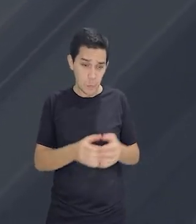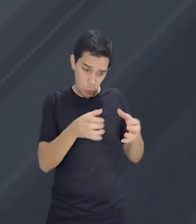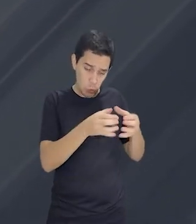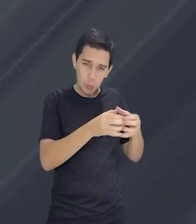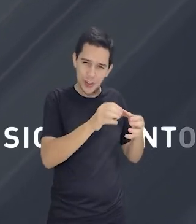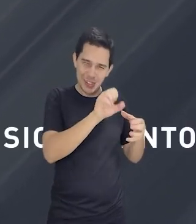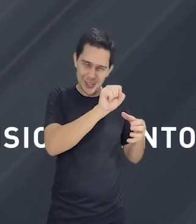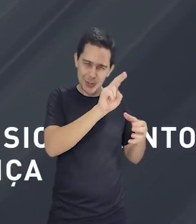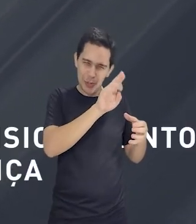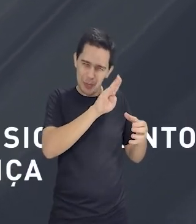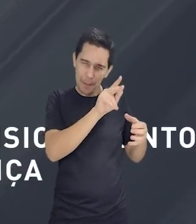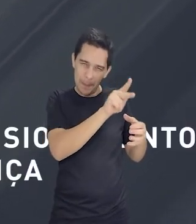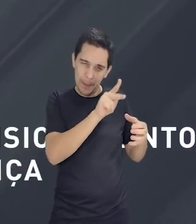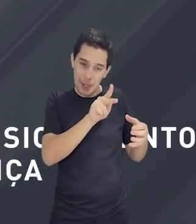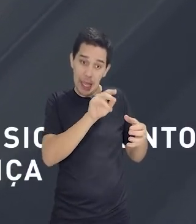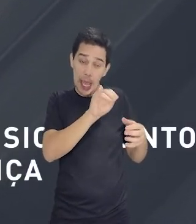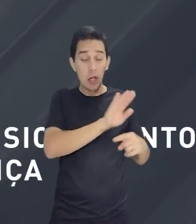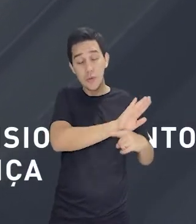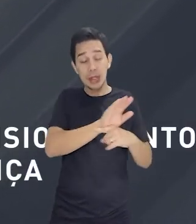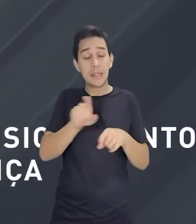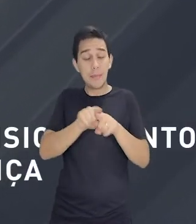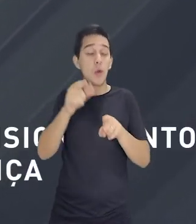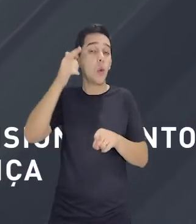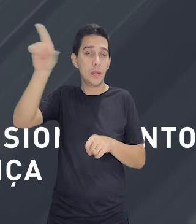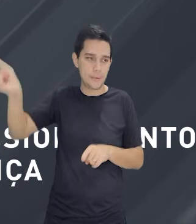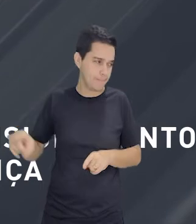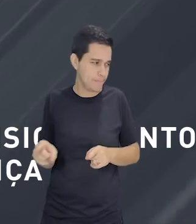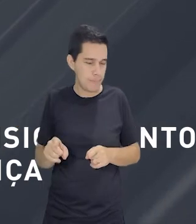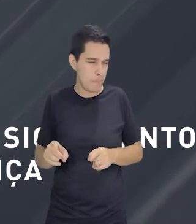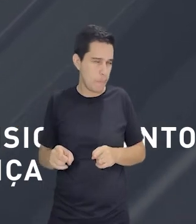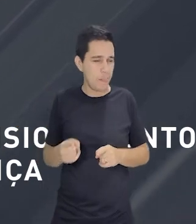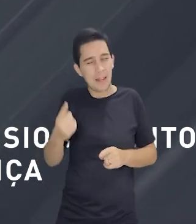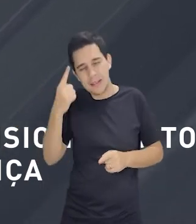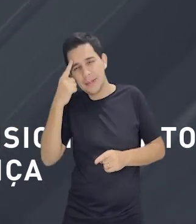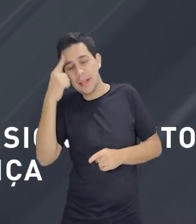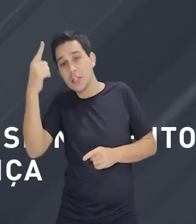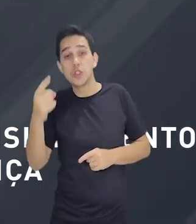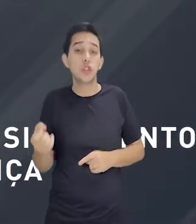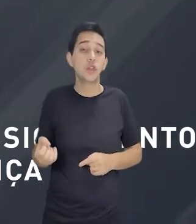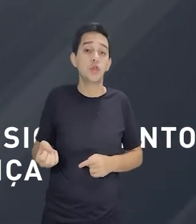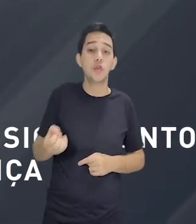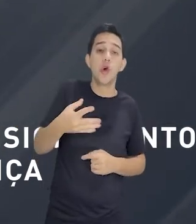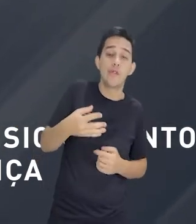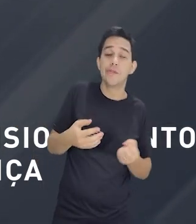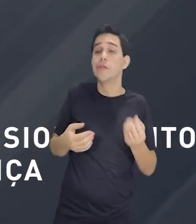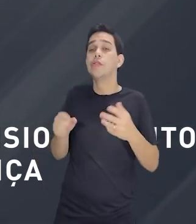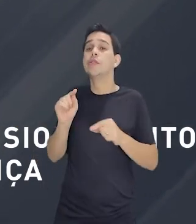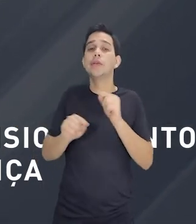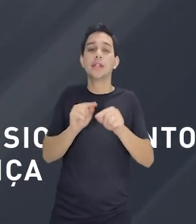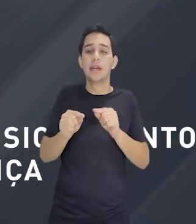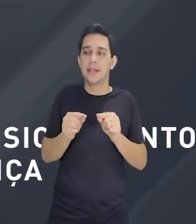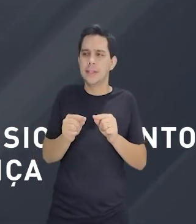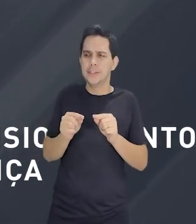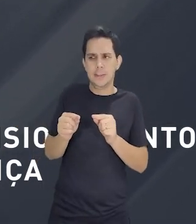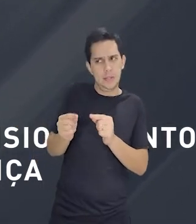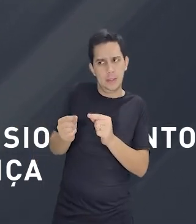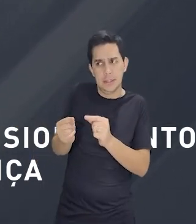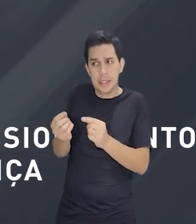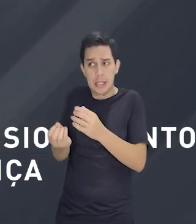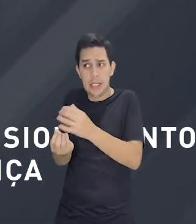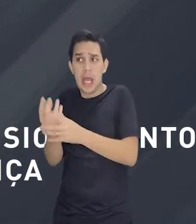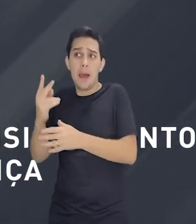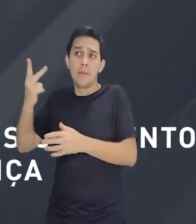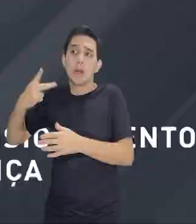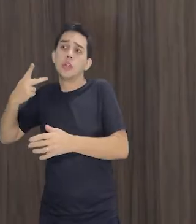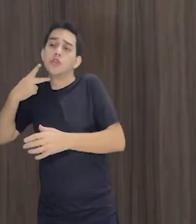de Justiça através de propostas de criação, de extinção e redimensionamento de promotorias e procuradorias